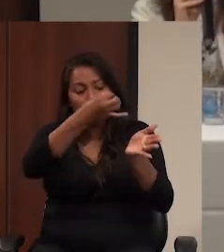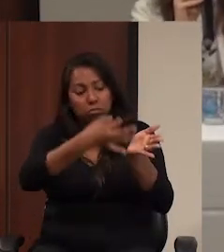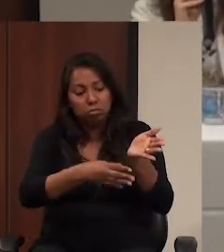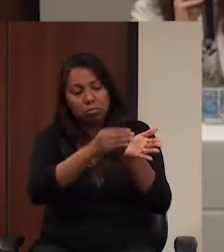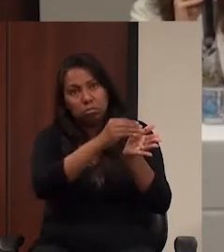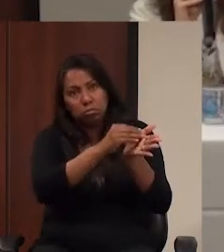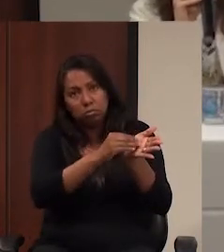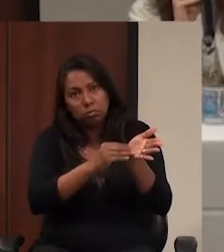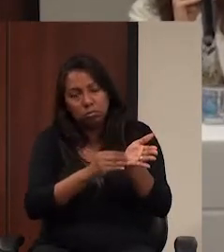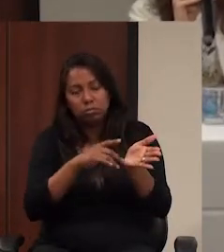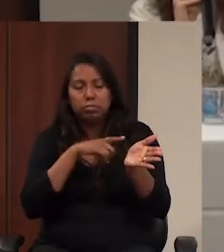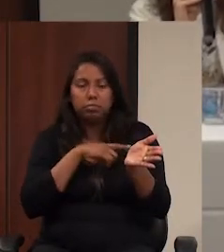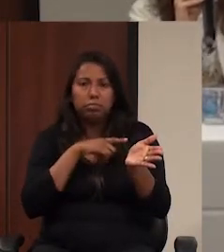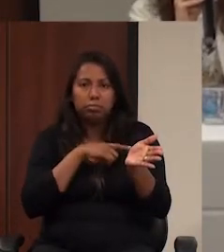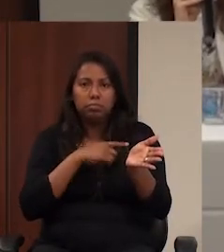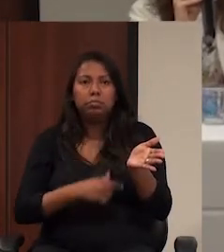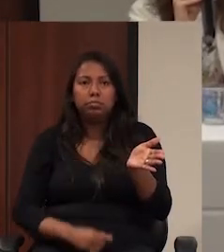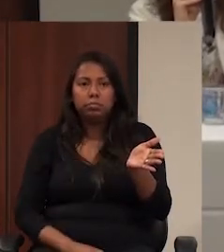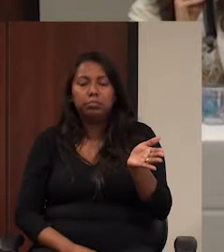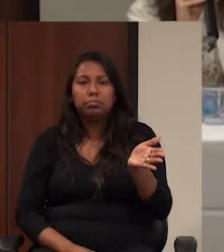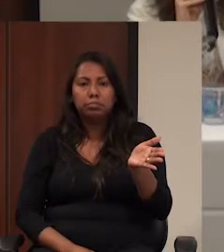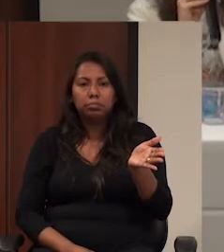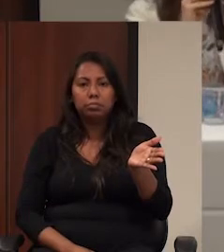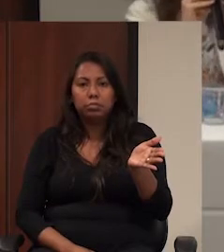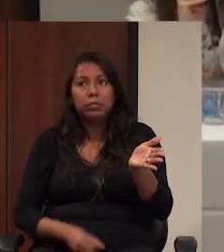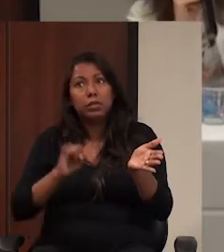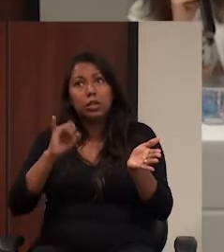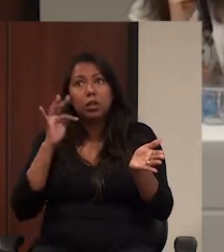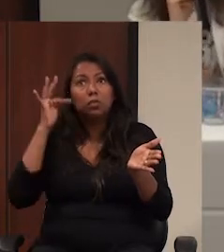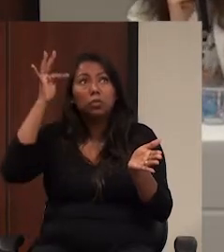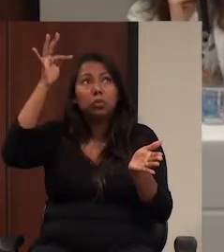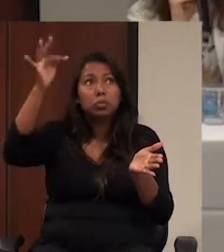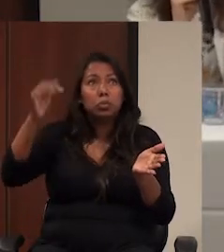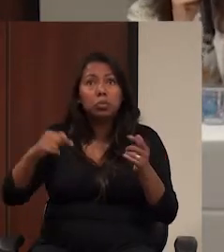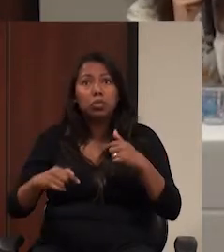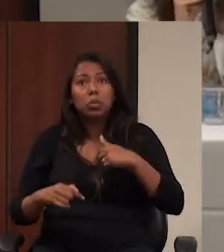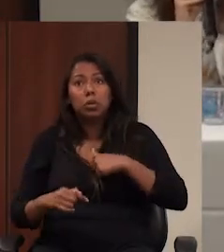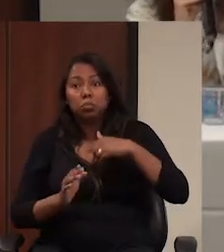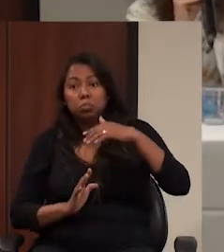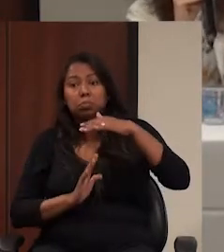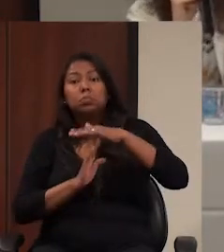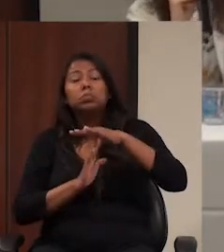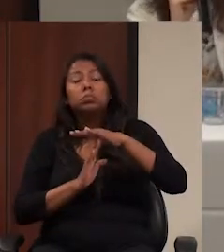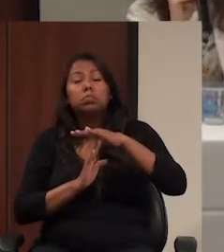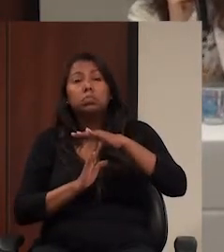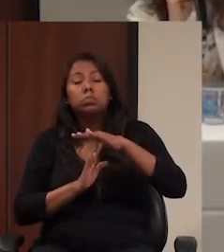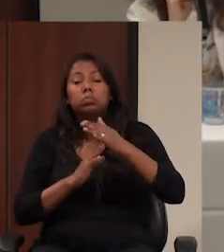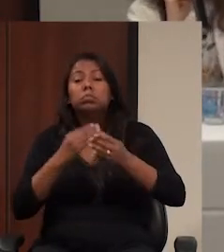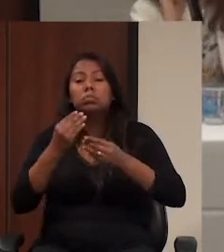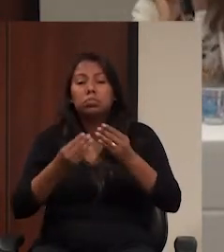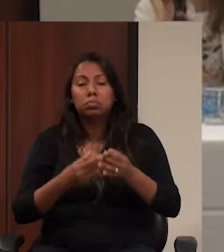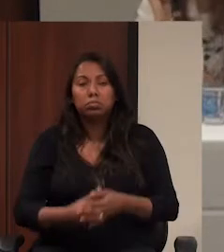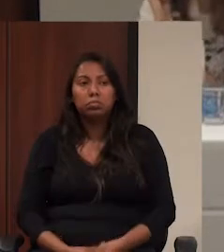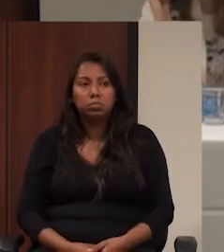com a sua plena capacidade legal. Quando ela, de alguma forma, tiver essa capacidade restringida, né? Então, aqui no